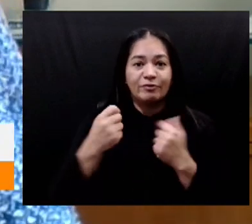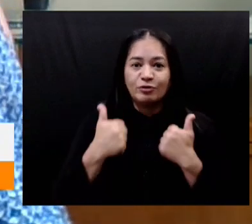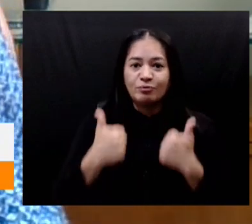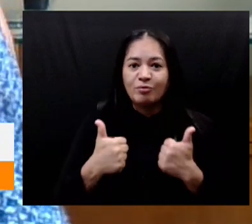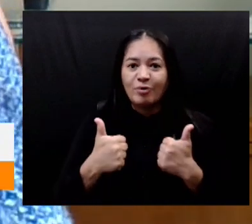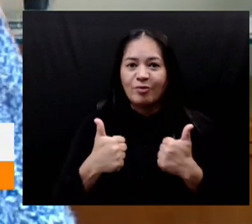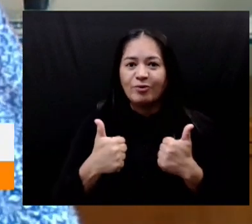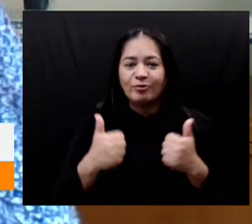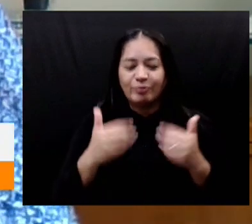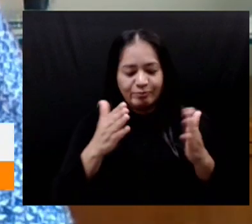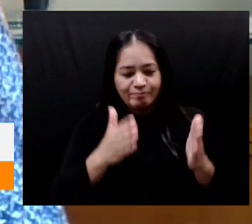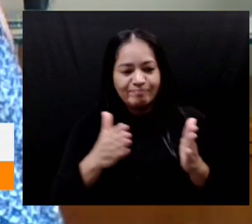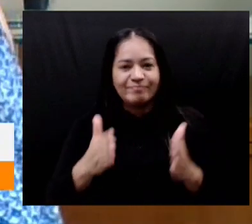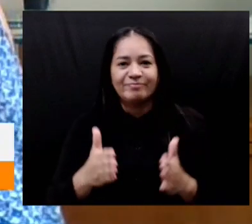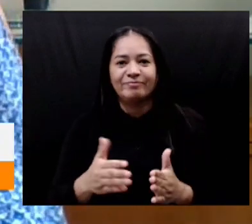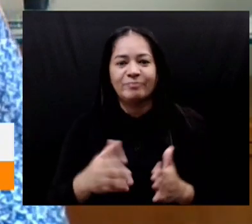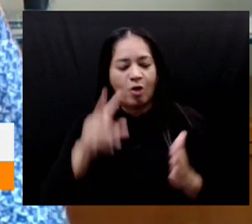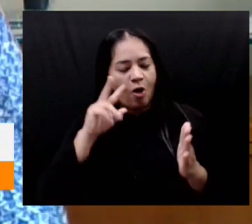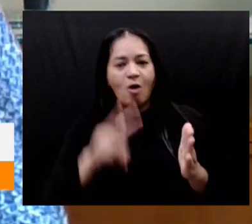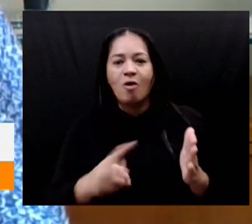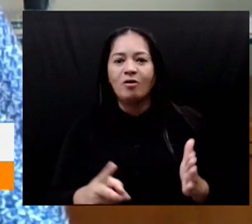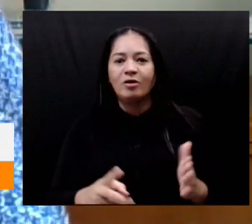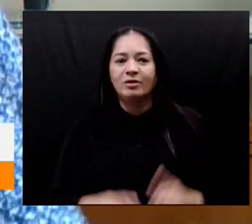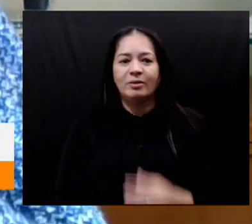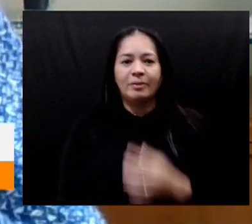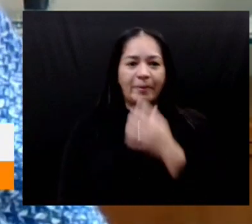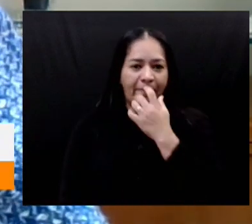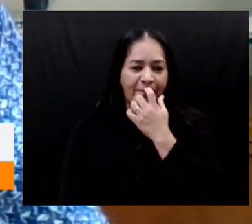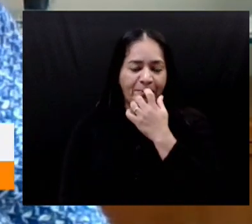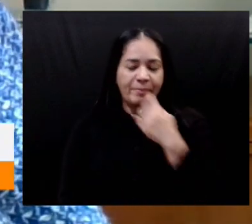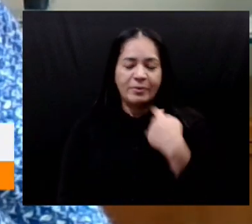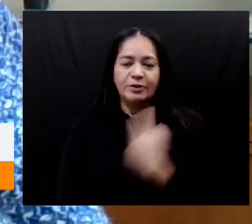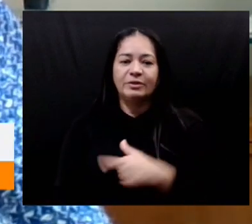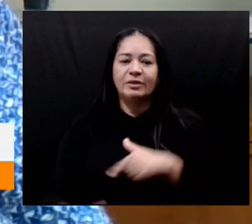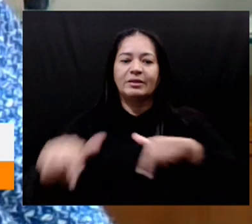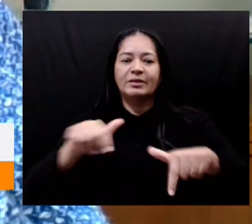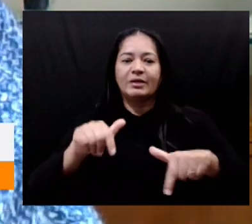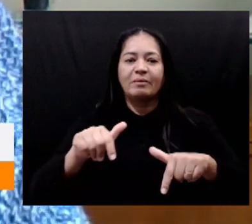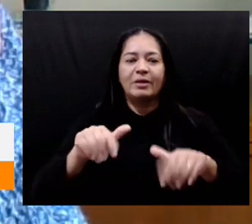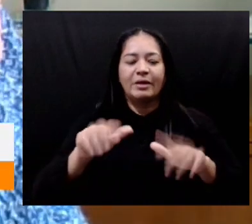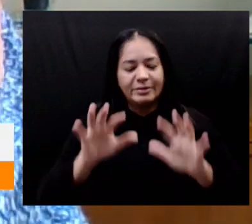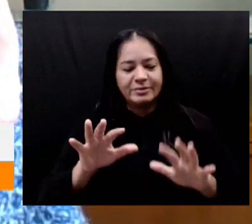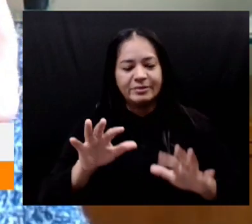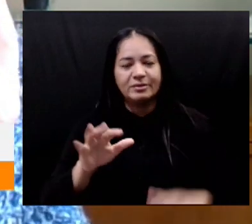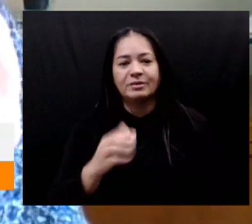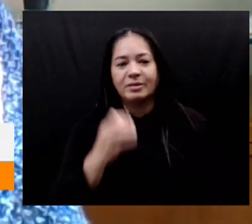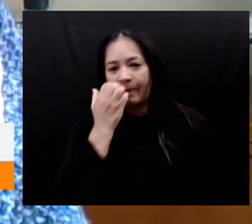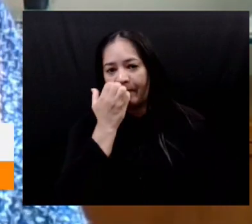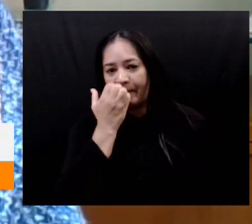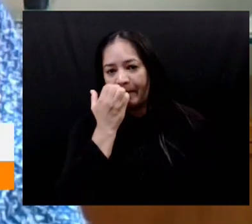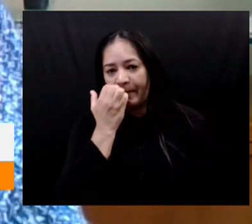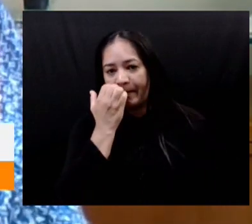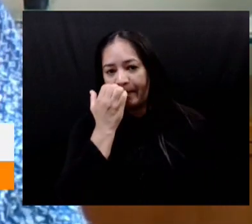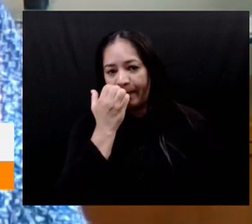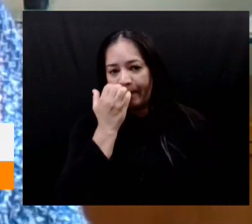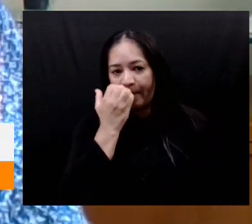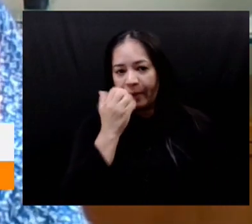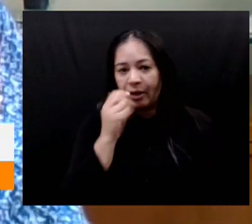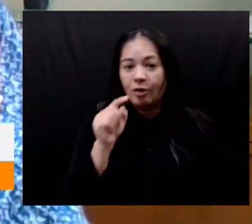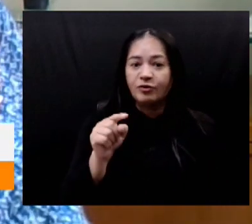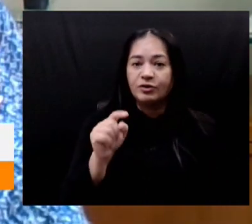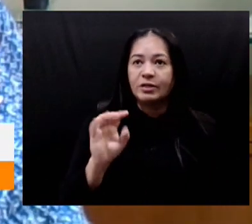Então, na transpessoal, a gente trabalha muito esse contraponto, né? Você teve isto